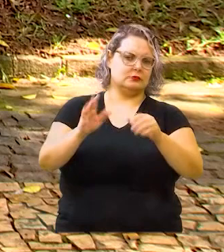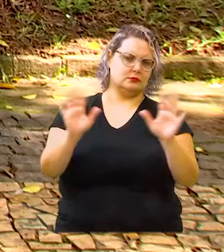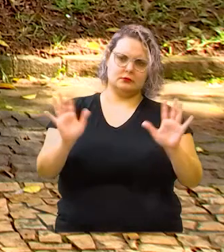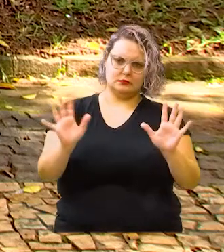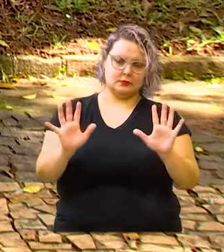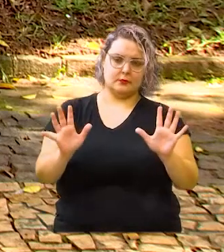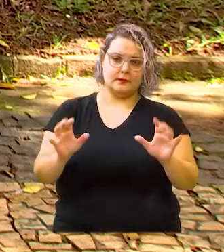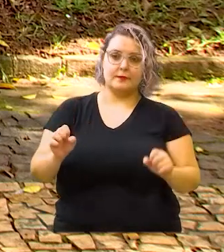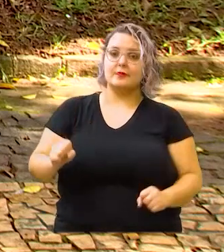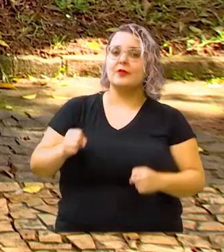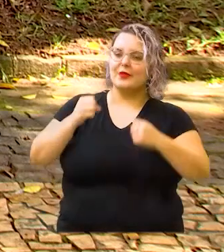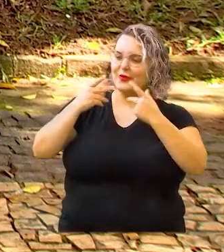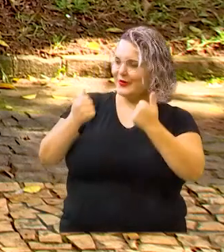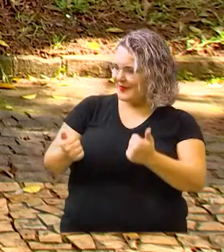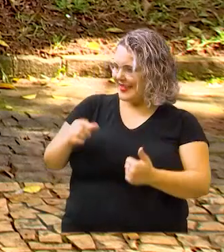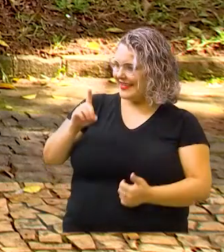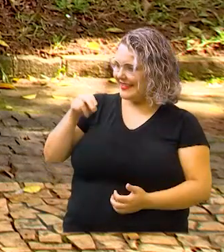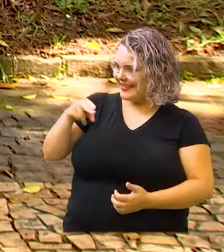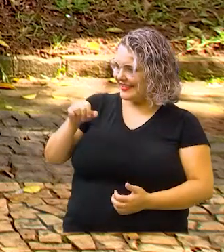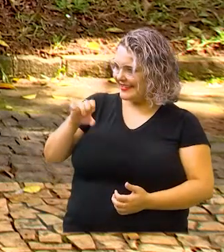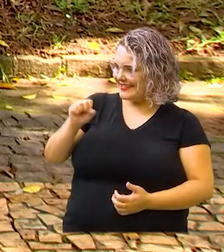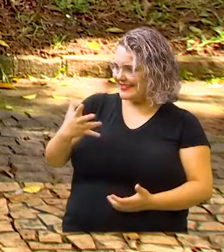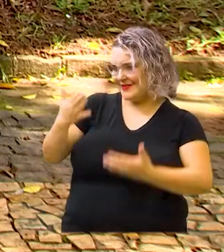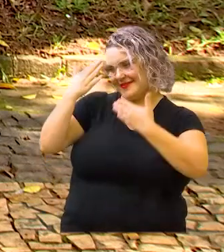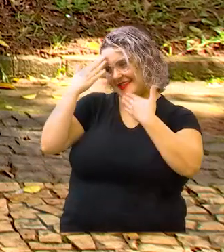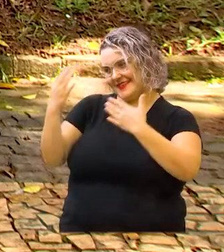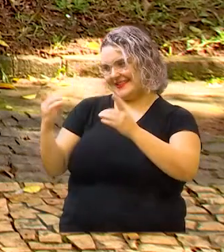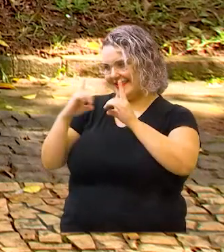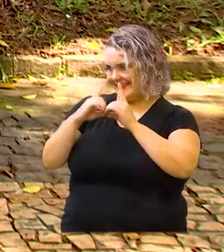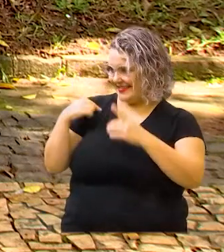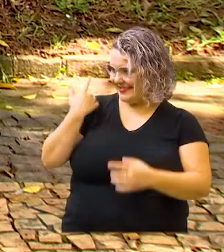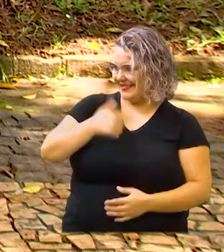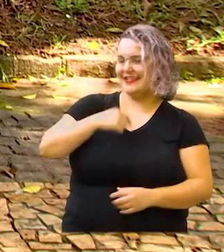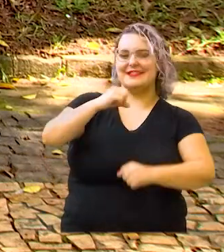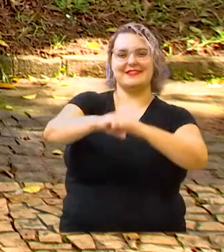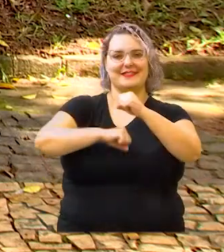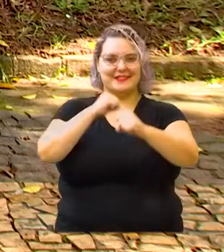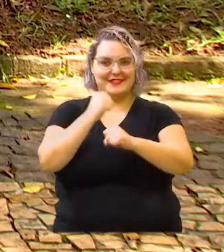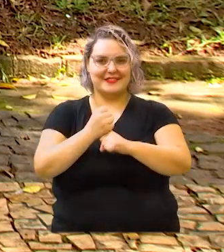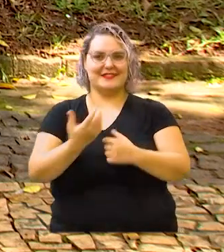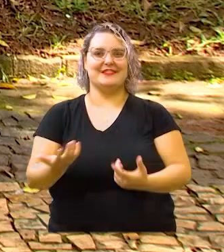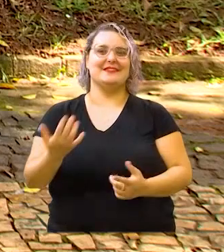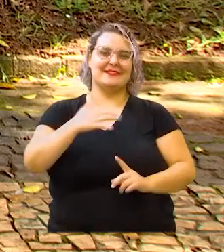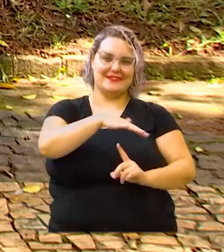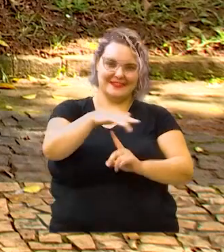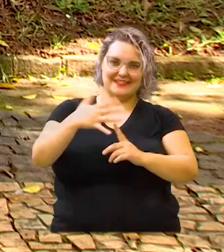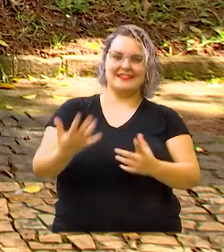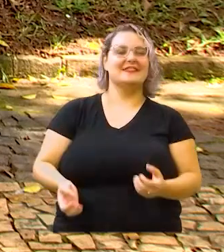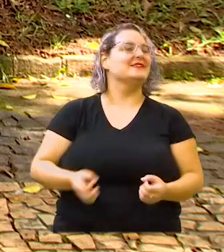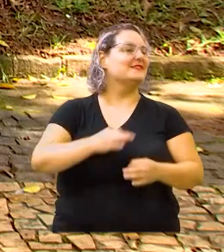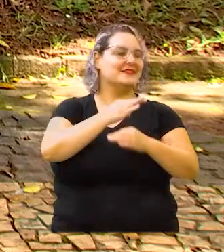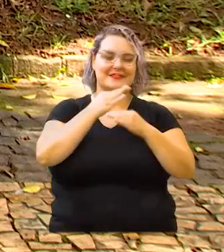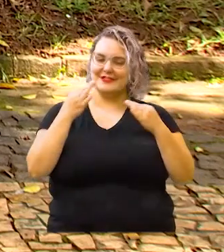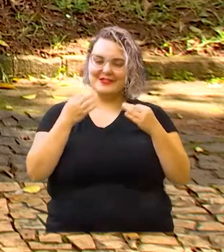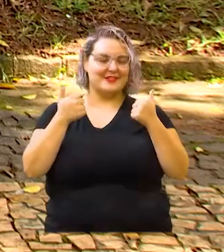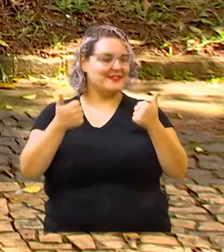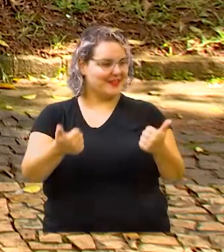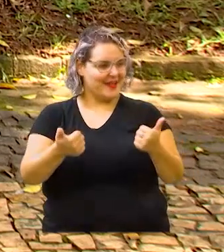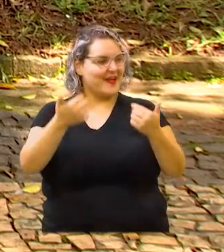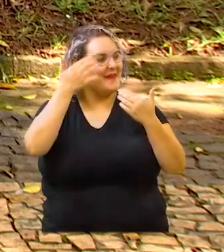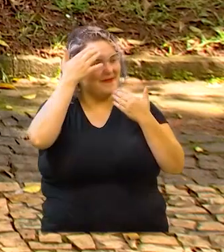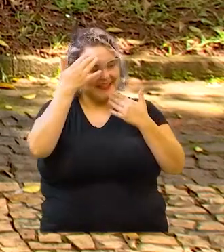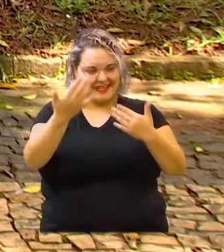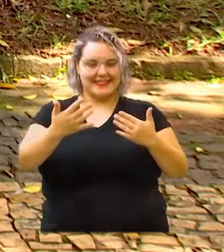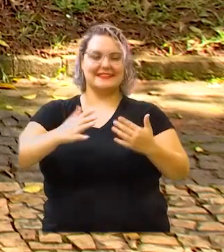as árvores. Tudo bem, Denise? Muito obrigado por atender a nossa reportagem aqui no quadro Giro Ambiental. Tudo bem, tudo muito